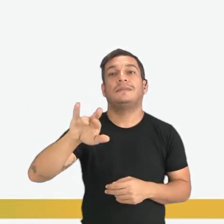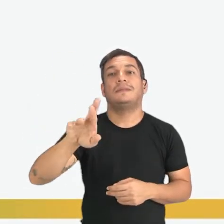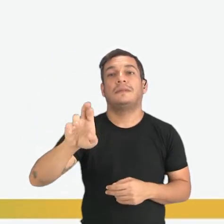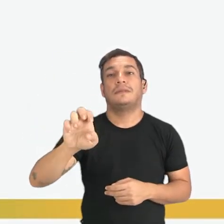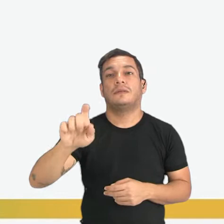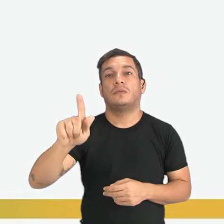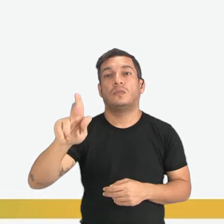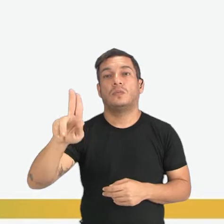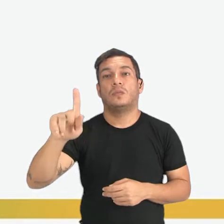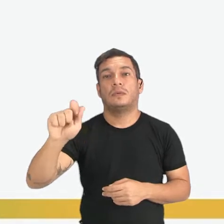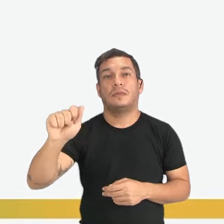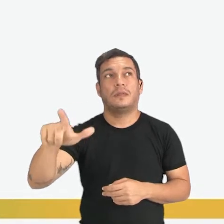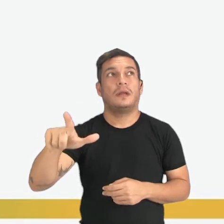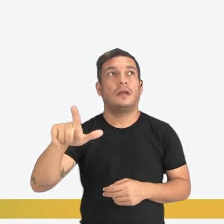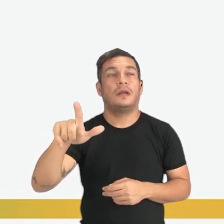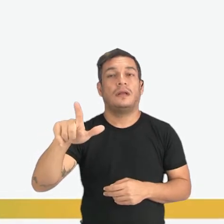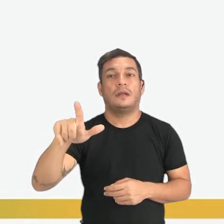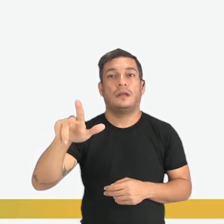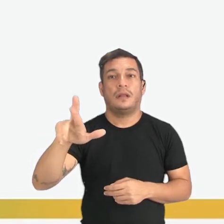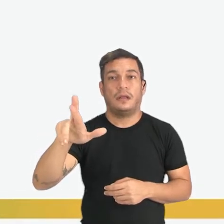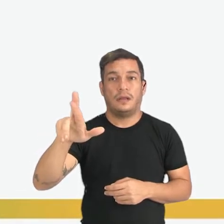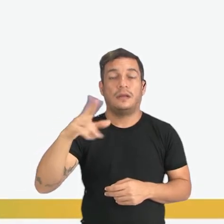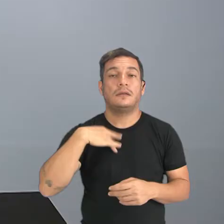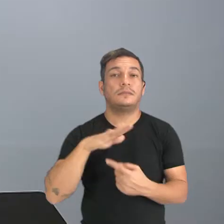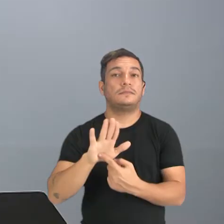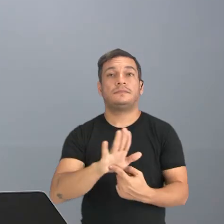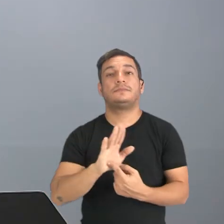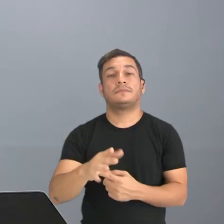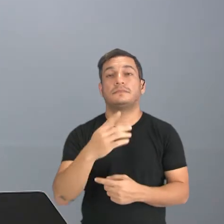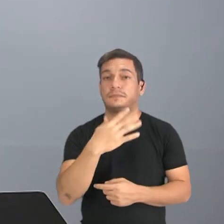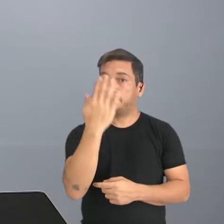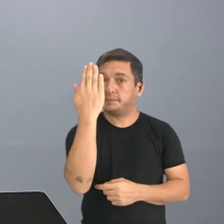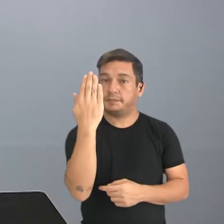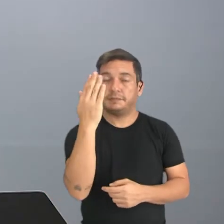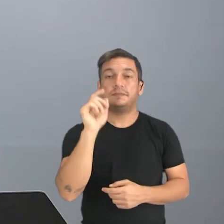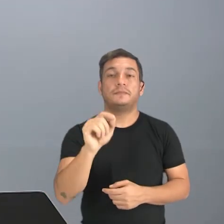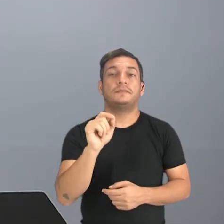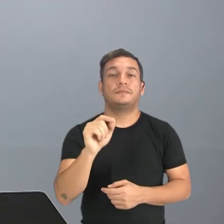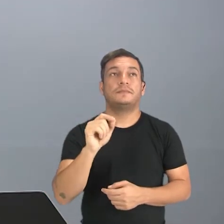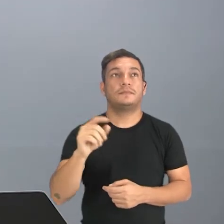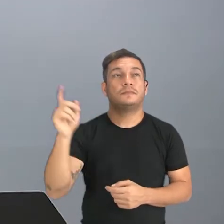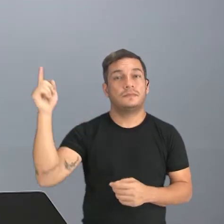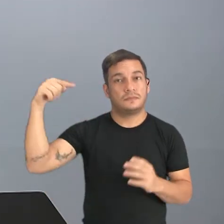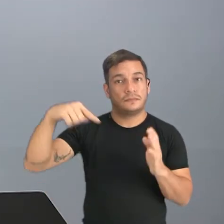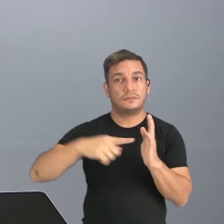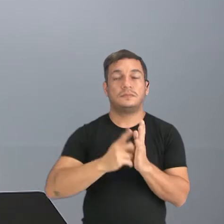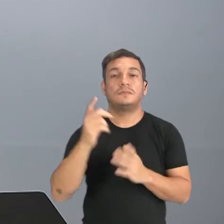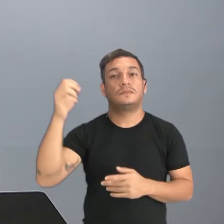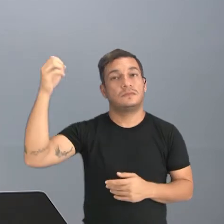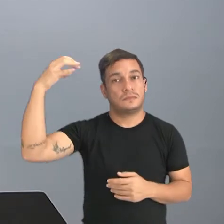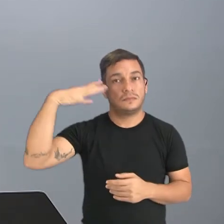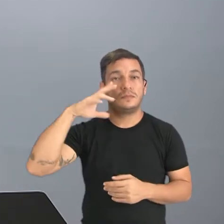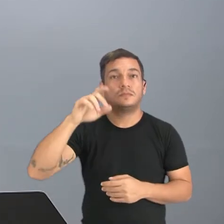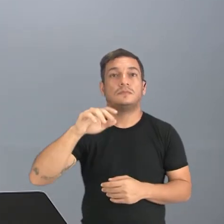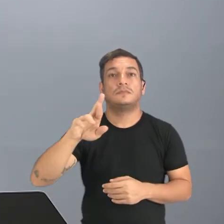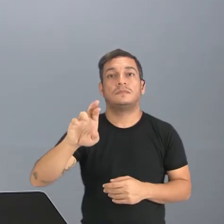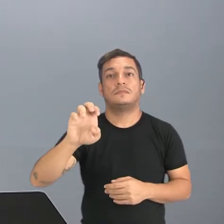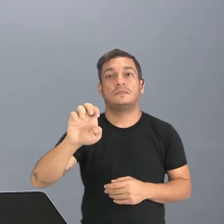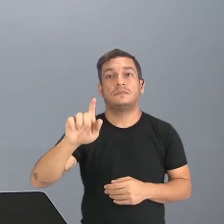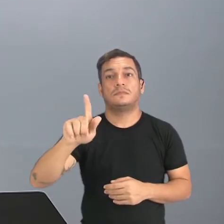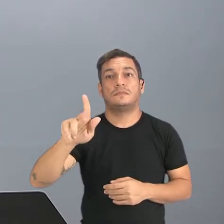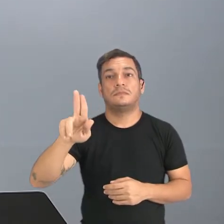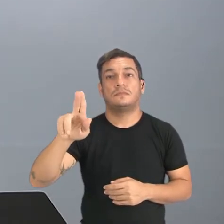irregular, como eu mostrei do espelho. O espelho é uma reflexão de luz